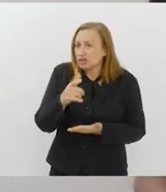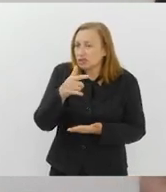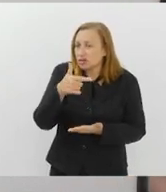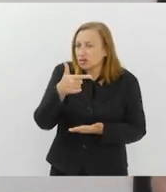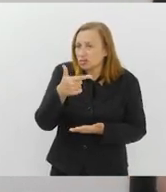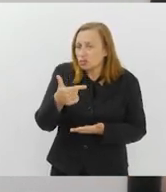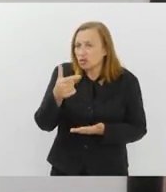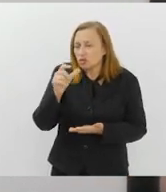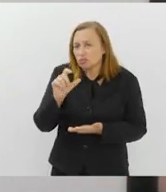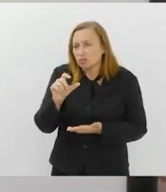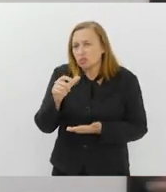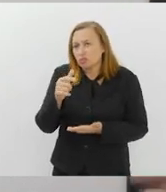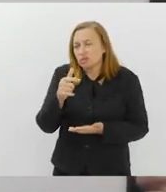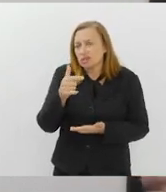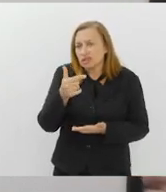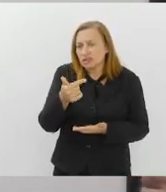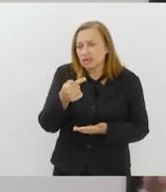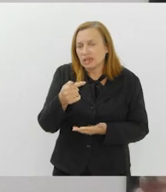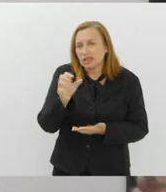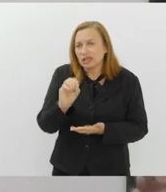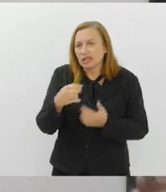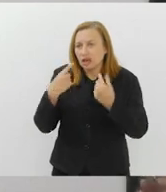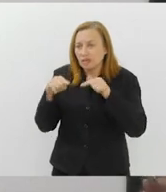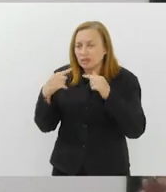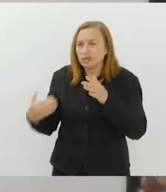total, ano passado, ou seja,